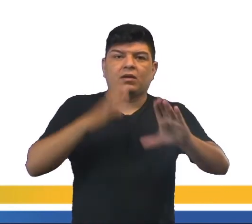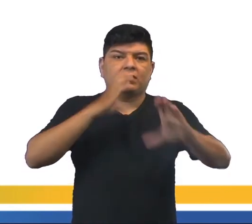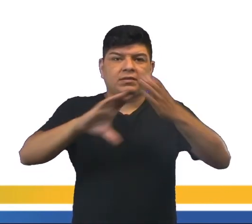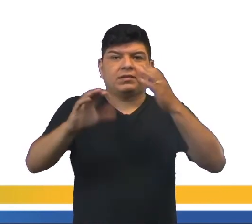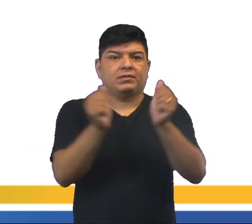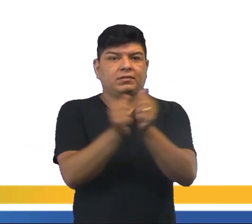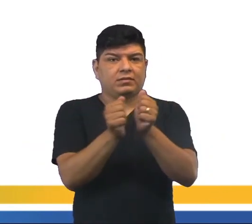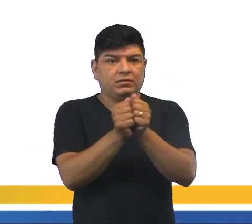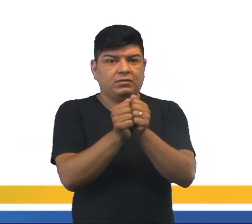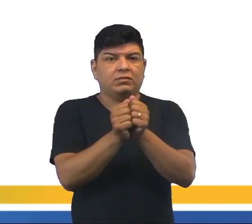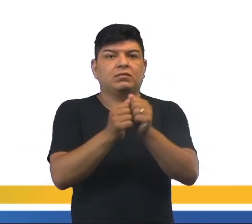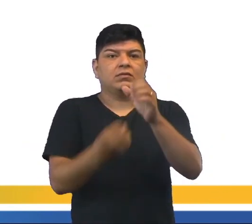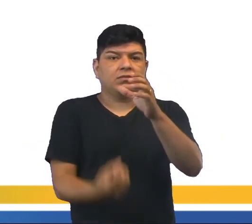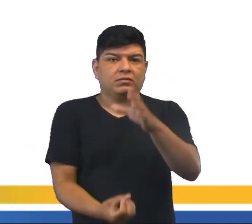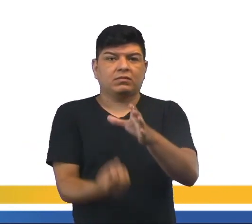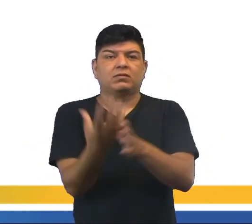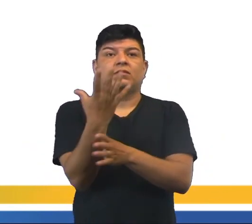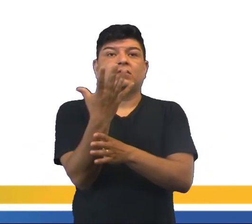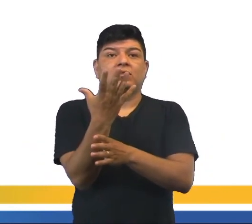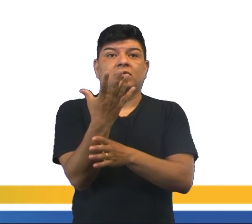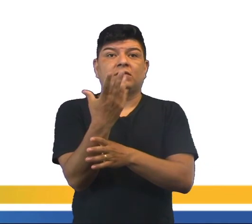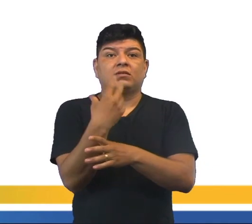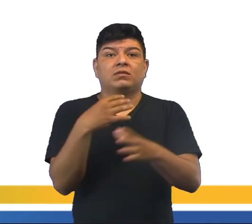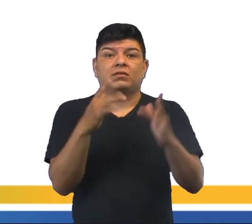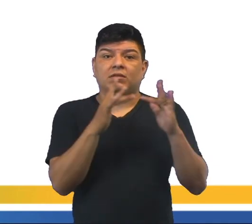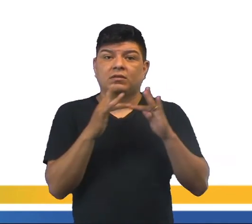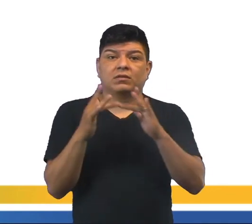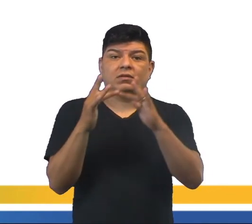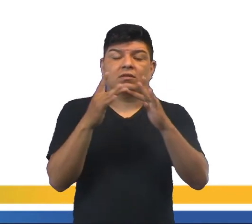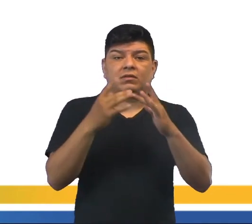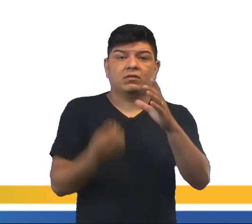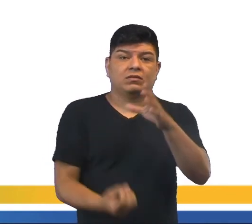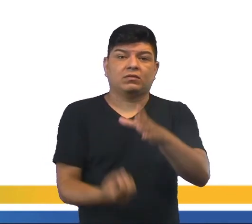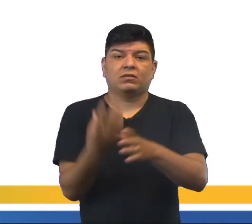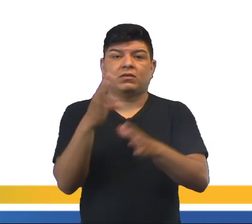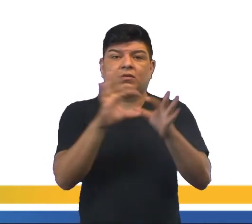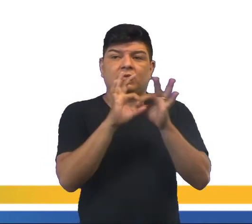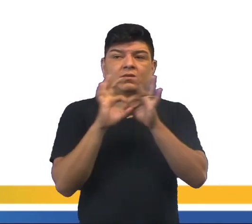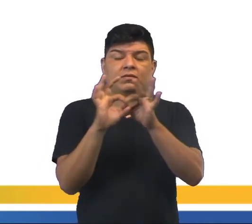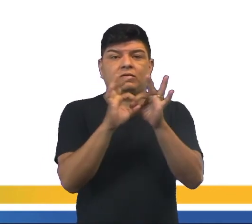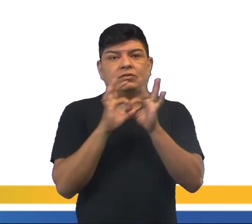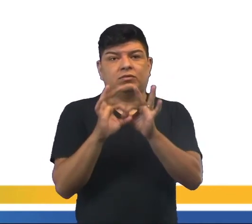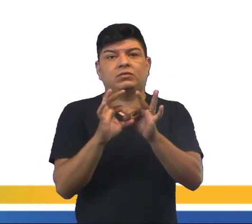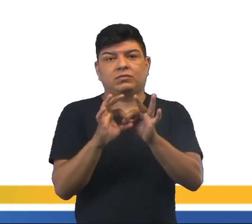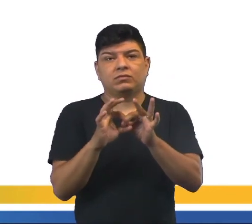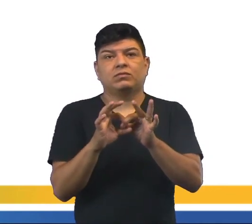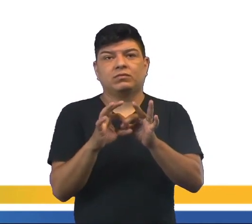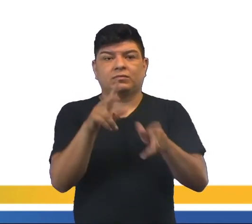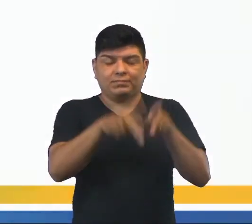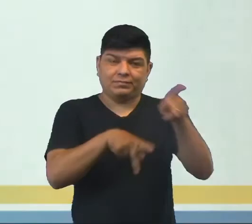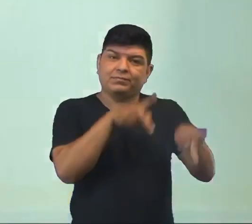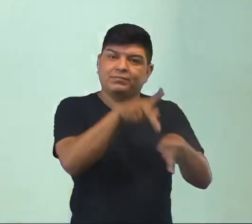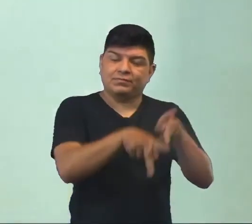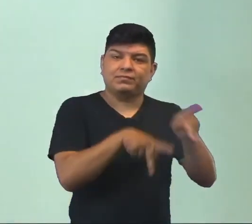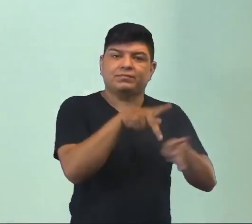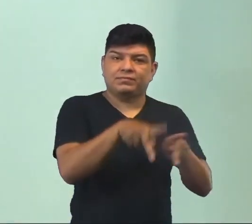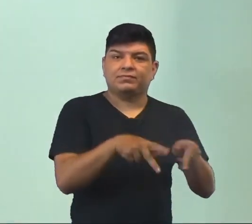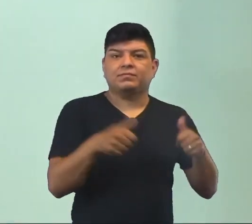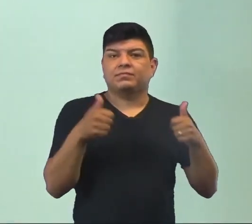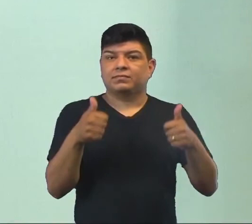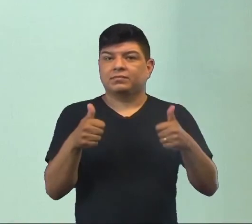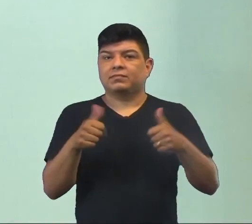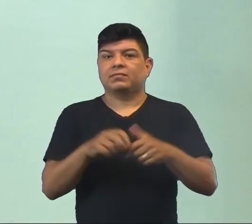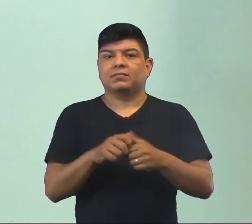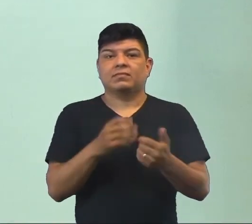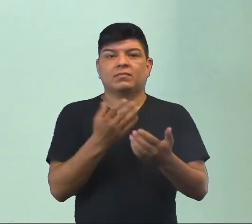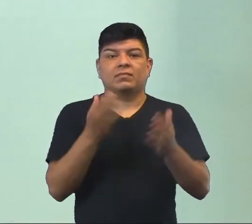grupo, conseguem criar um maior entrosamento, criando uma grande união entre o povo, né? Então, essa